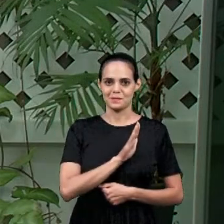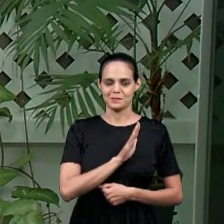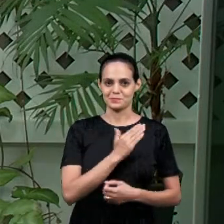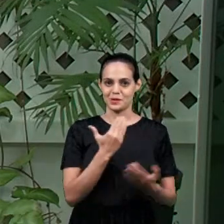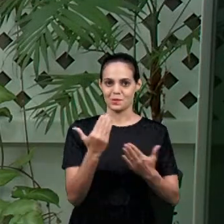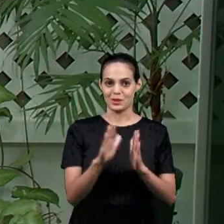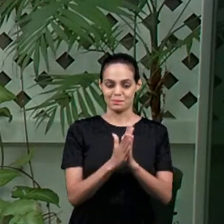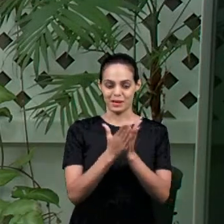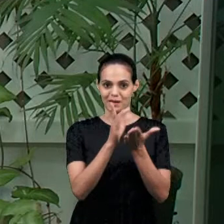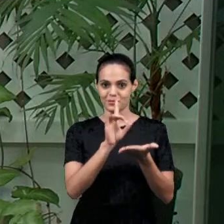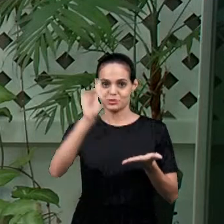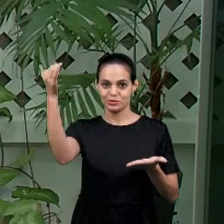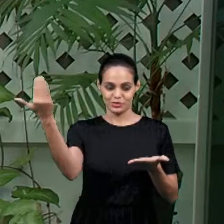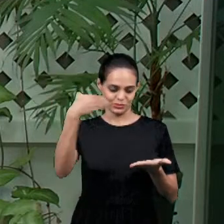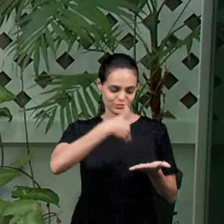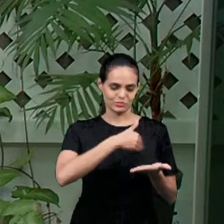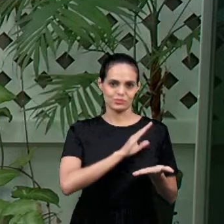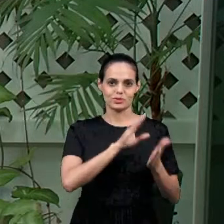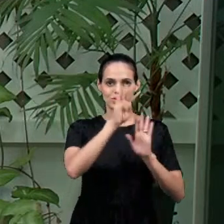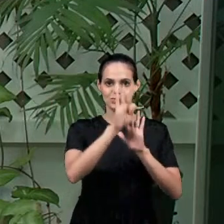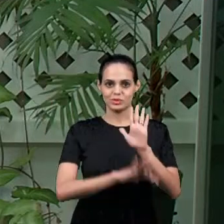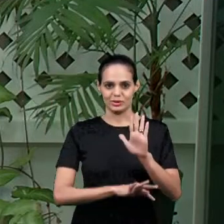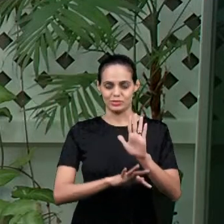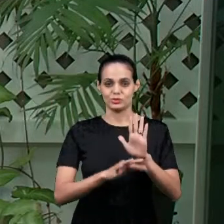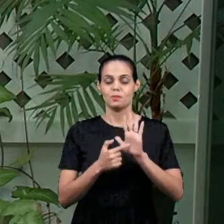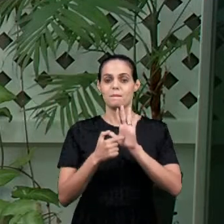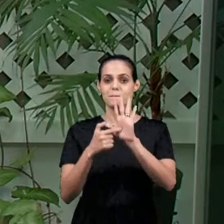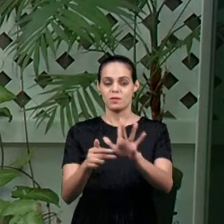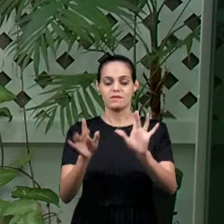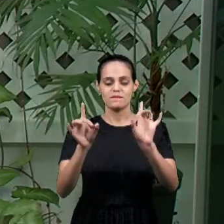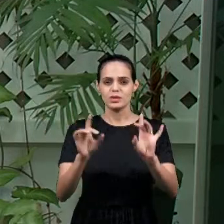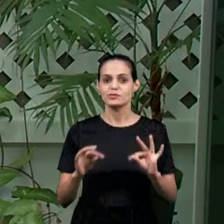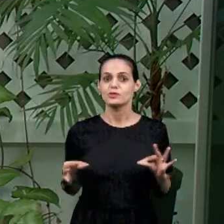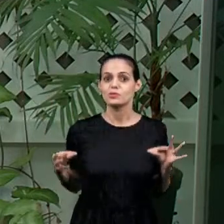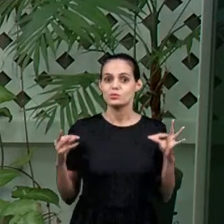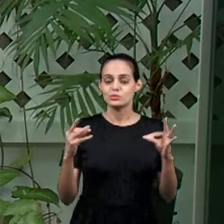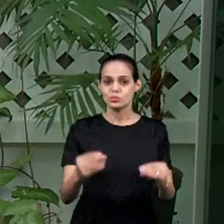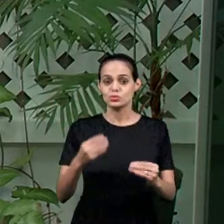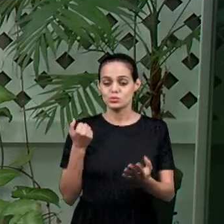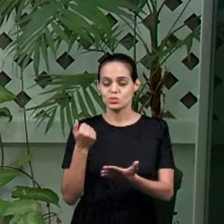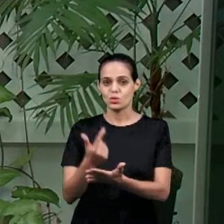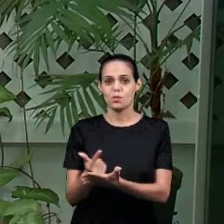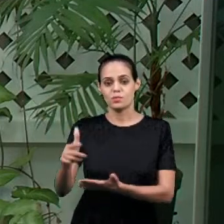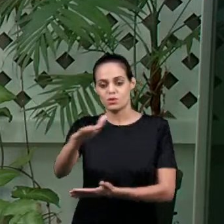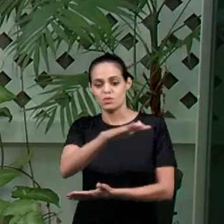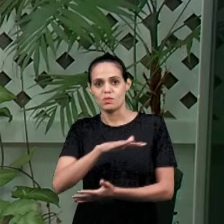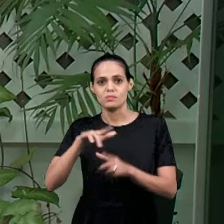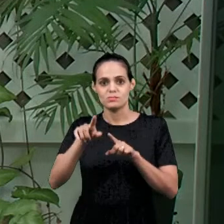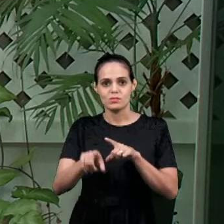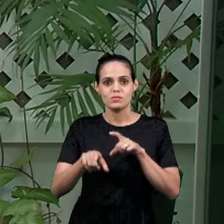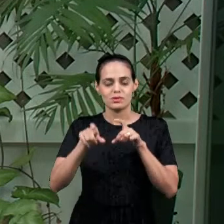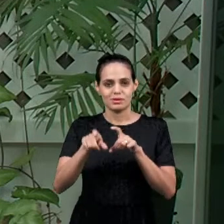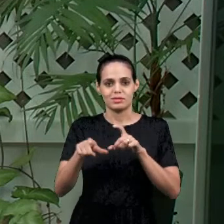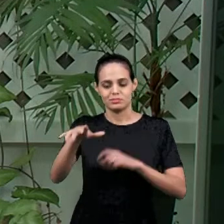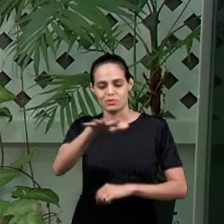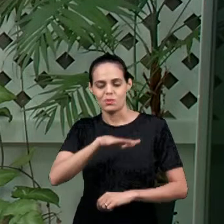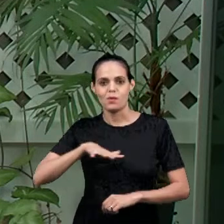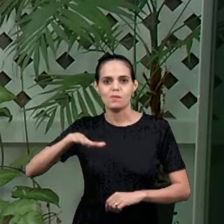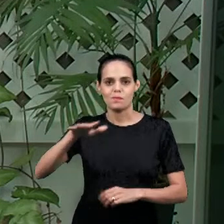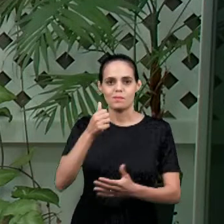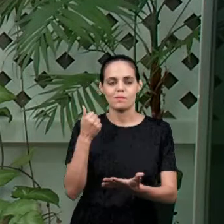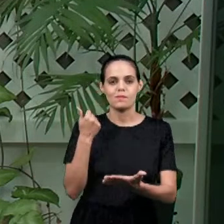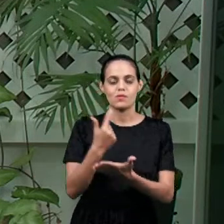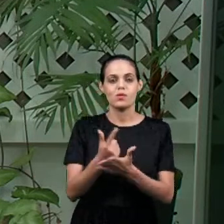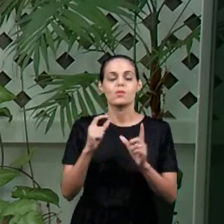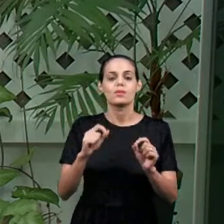O que diz o texto? Vendeu tudo que tinha, comprou o campo, quer dizer, ele comprou aquele projeto.